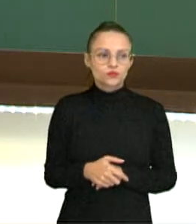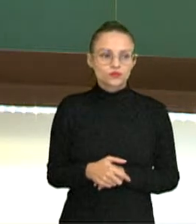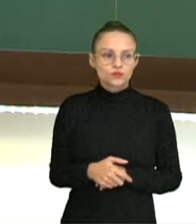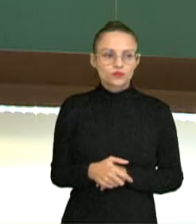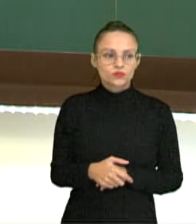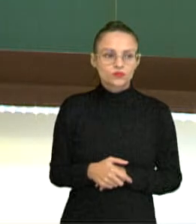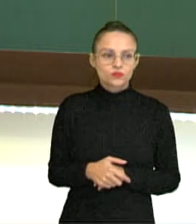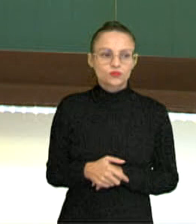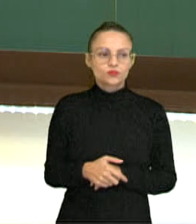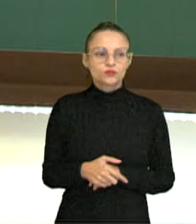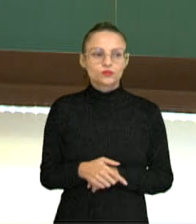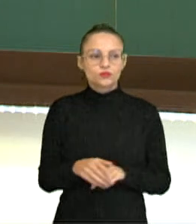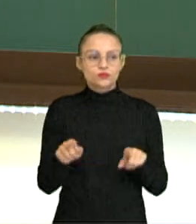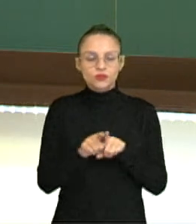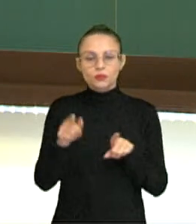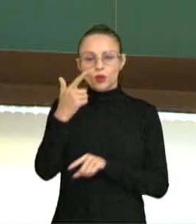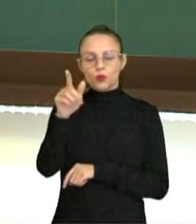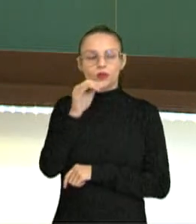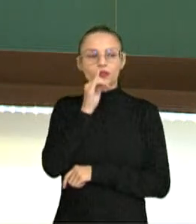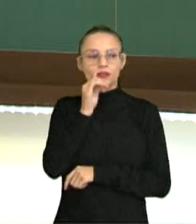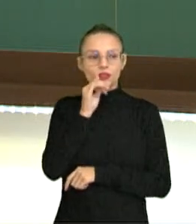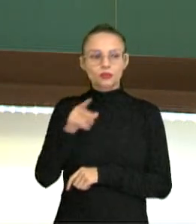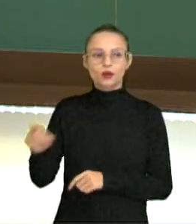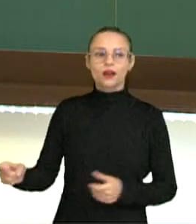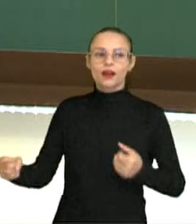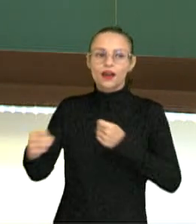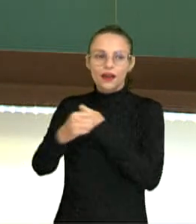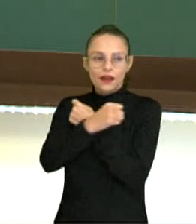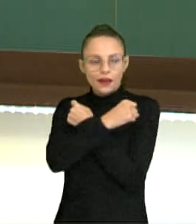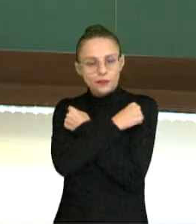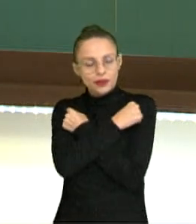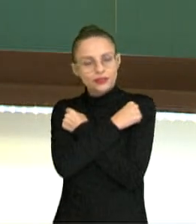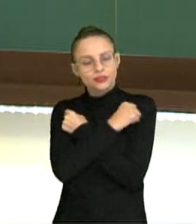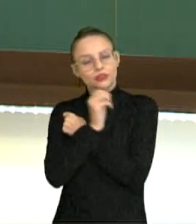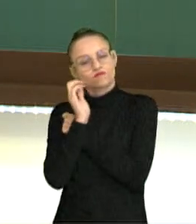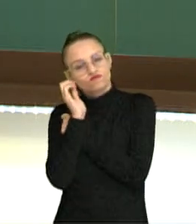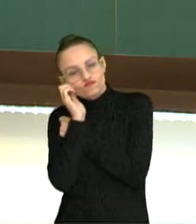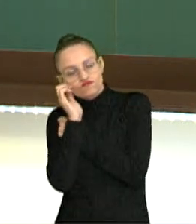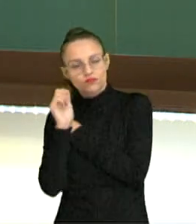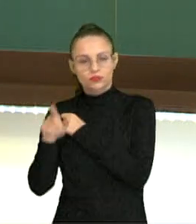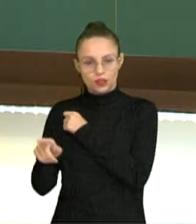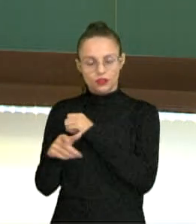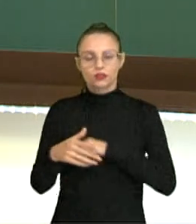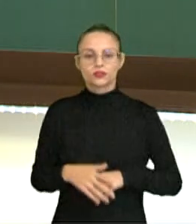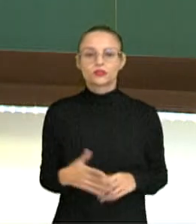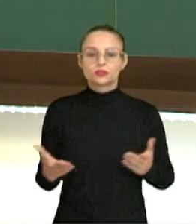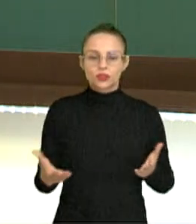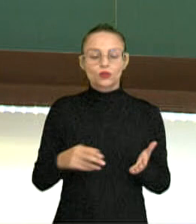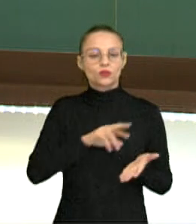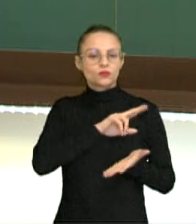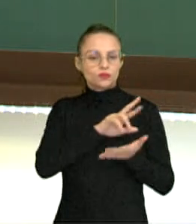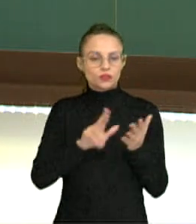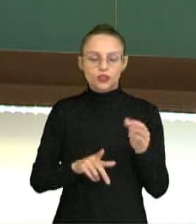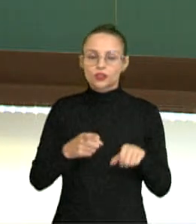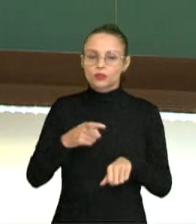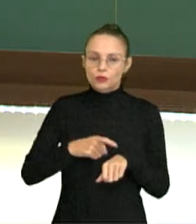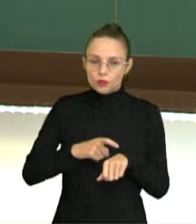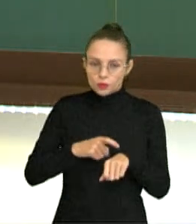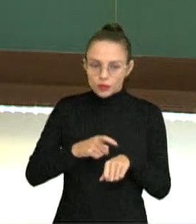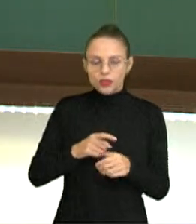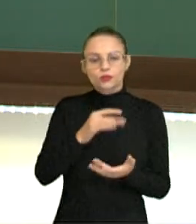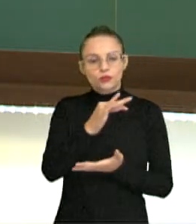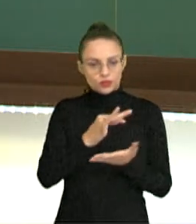Aqui tem outro exemplo de rubrica, abraçando-a e encostando seu rosto no dela. Então, por vários momentos do